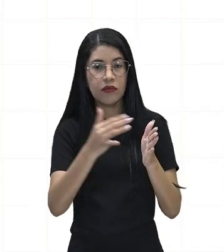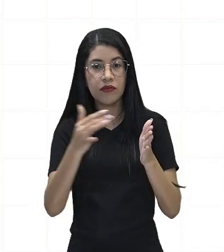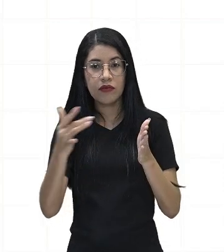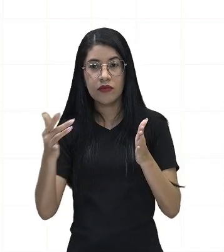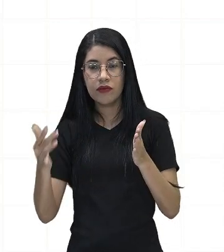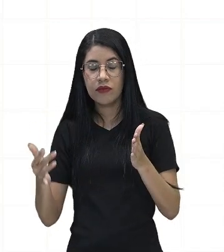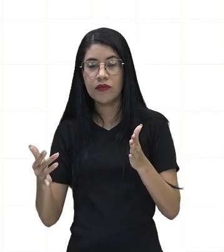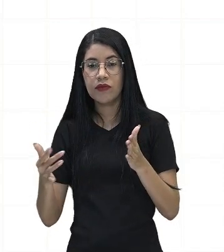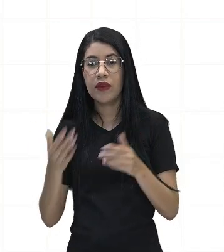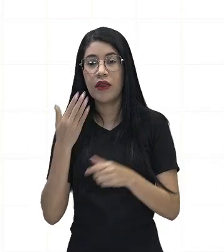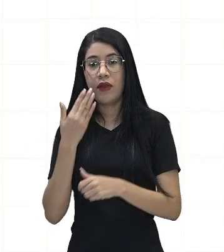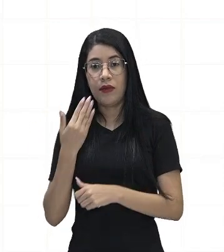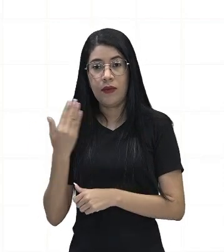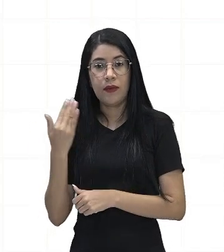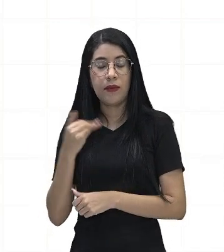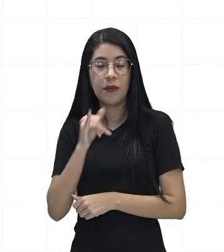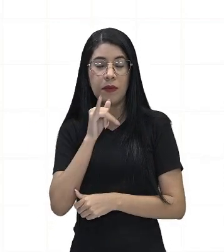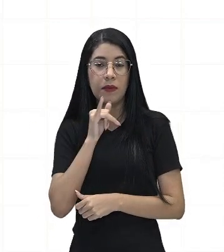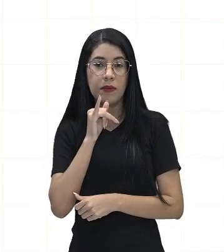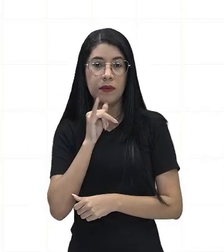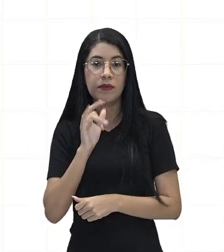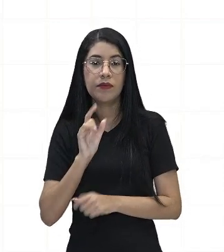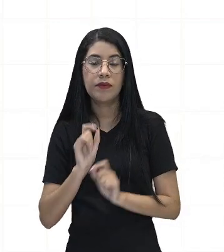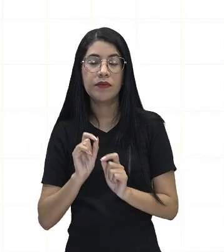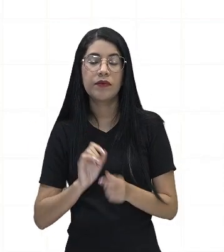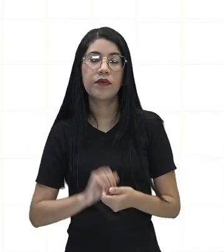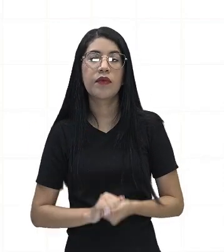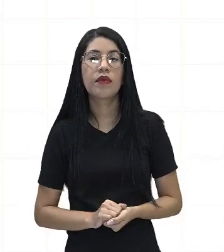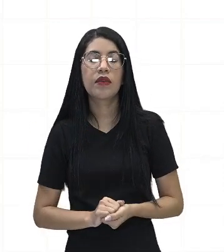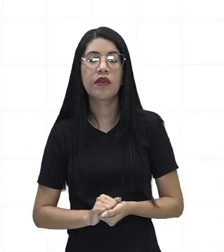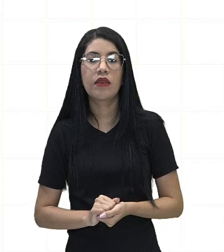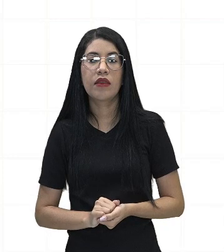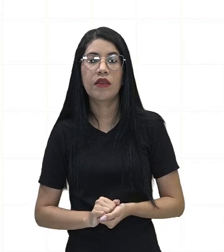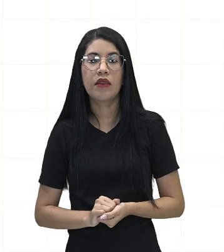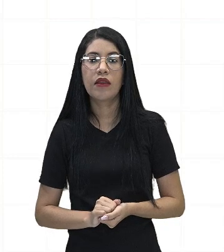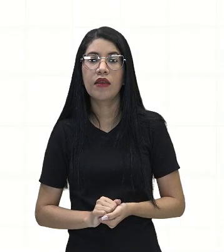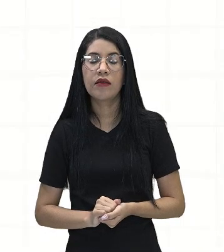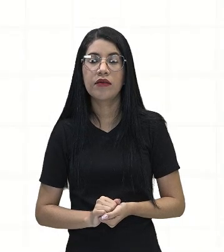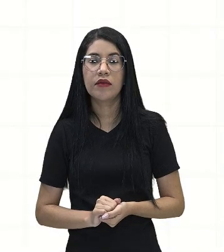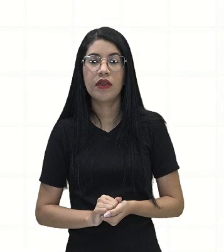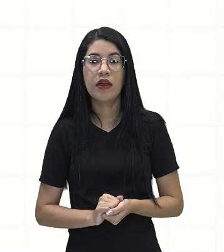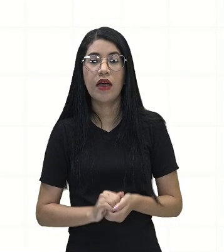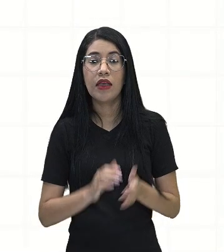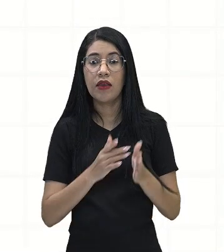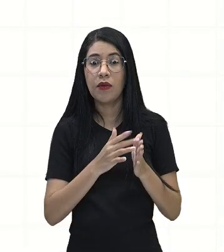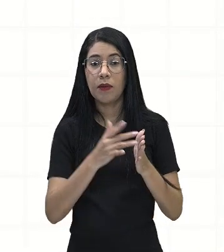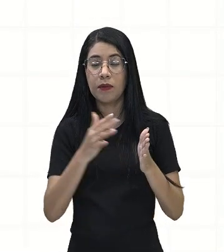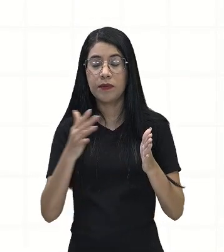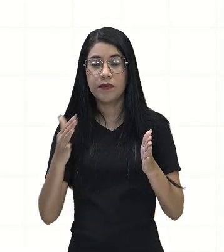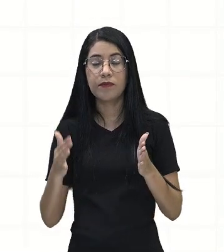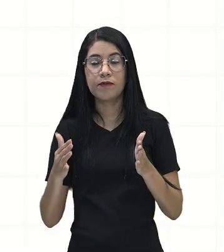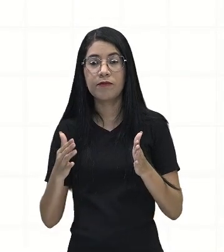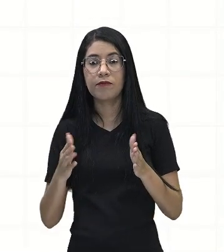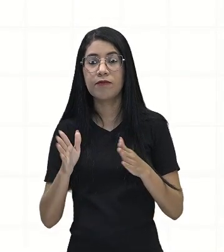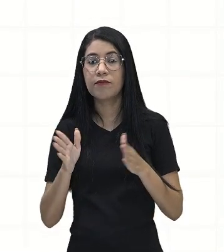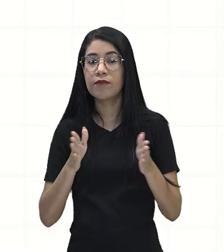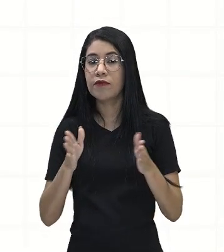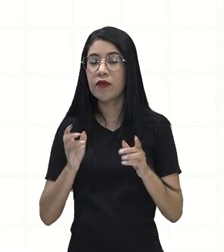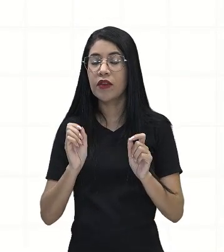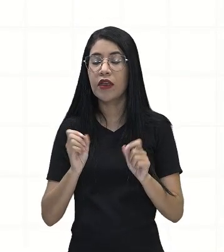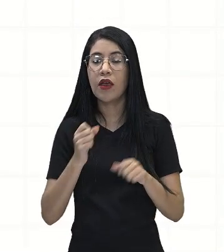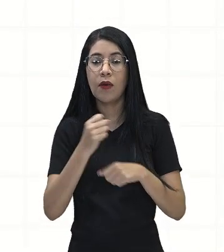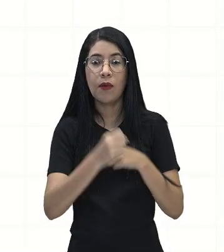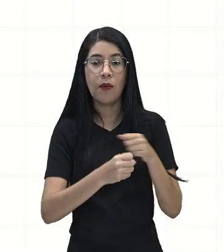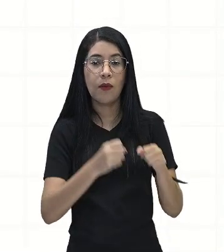gráfico aí, que nós temos na tela, a gente vai ver que esse período ele corresponde aos anos